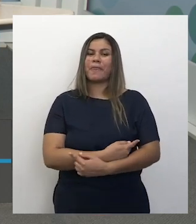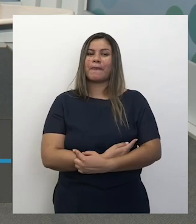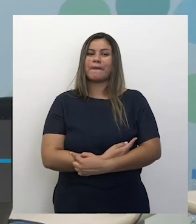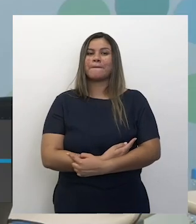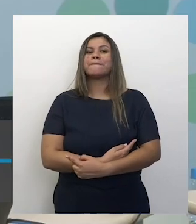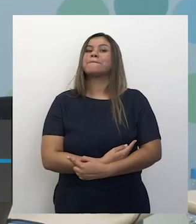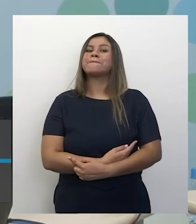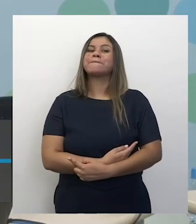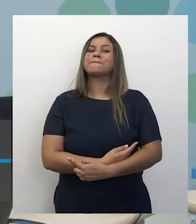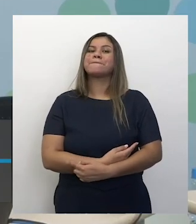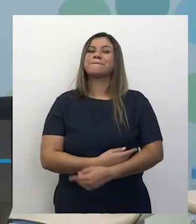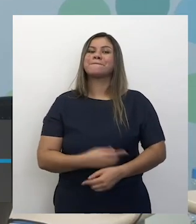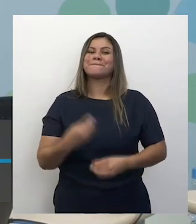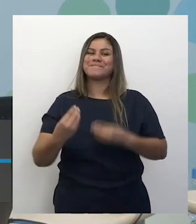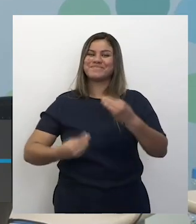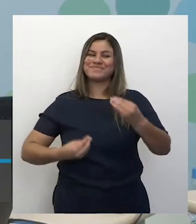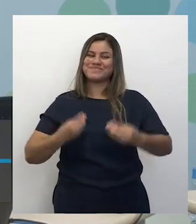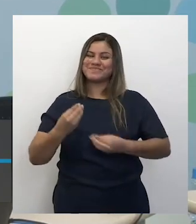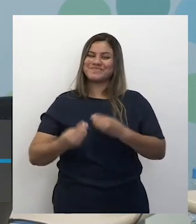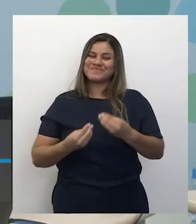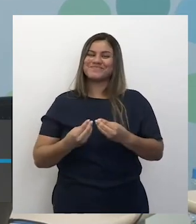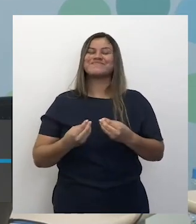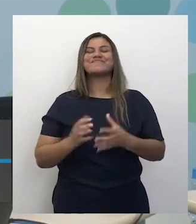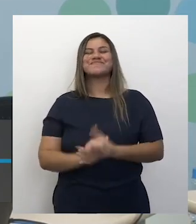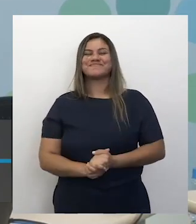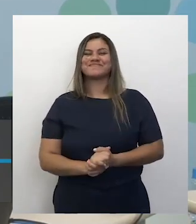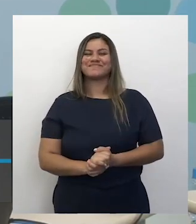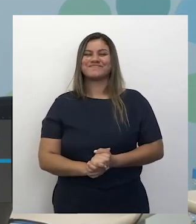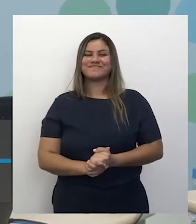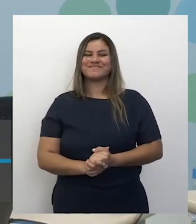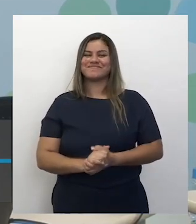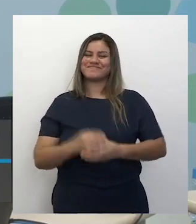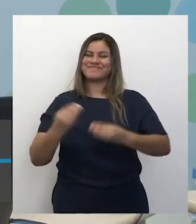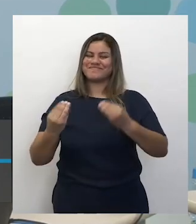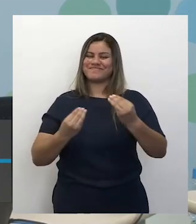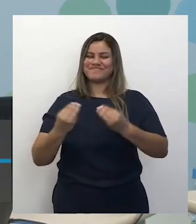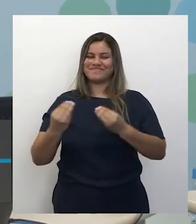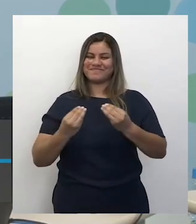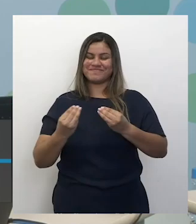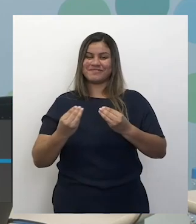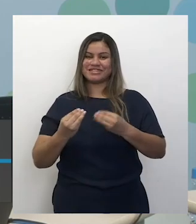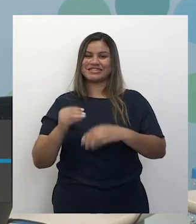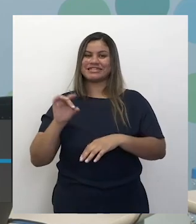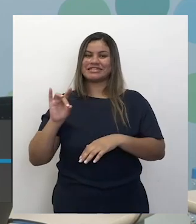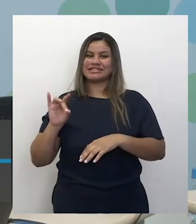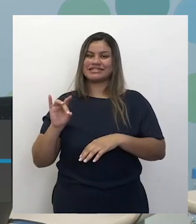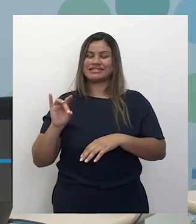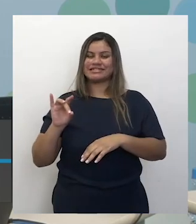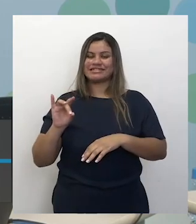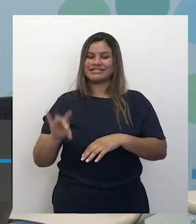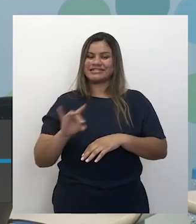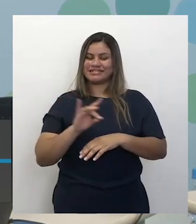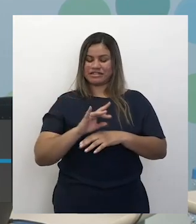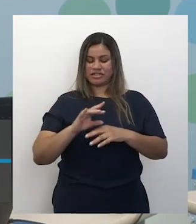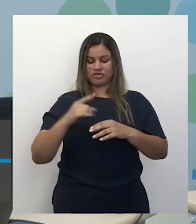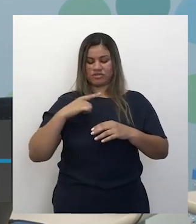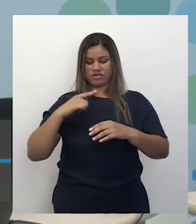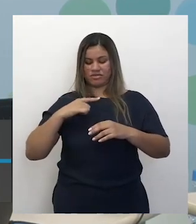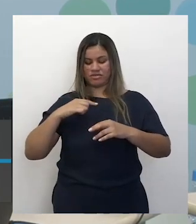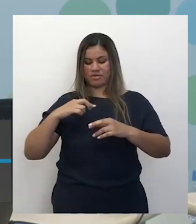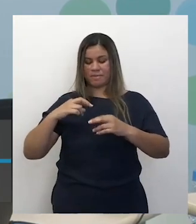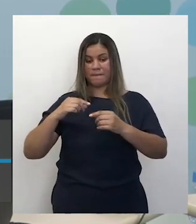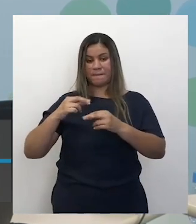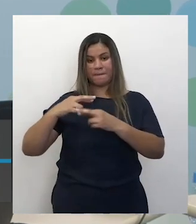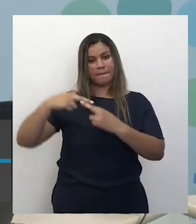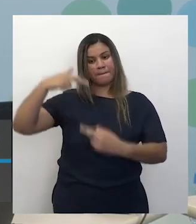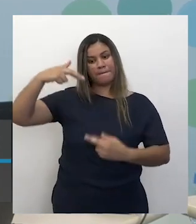ideia aqui, eu não sei se vocês vão achar viável, mas dá para pegar um barbante, vários